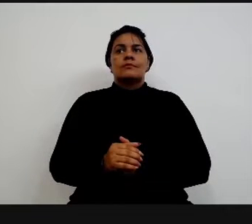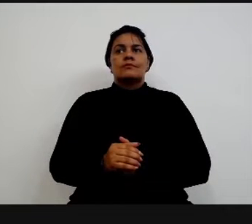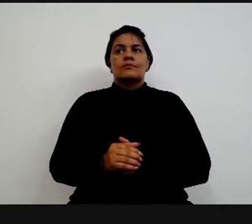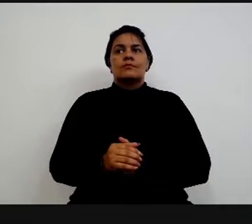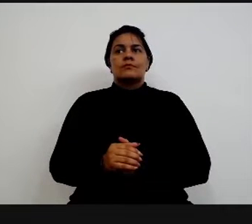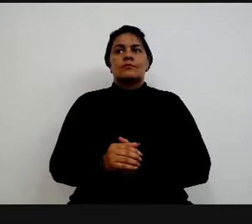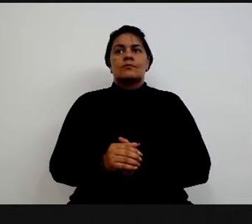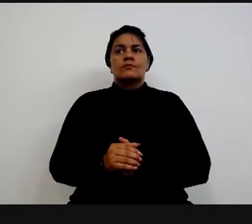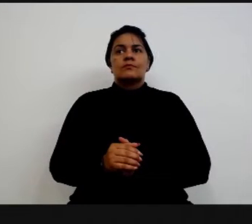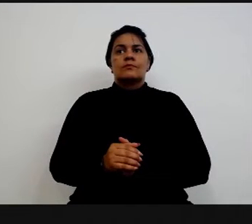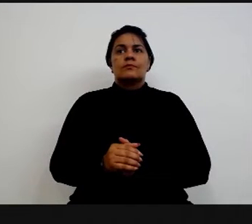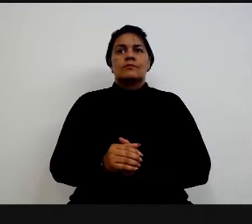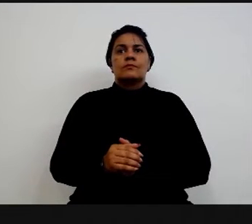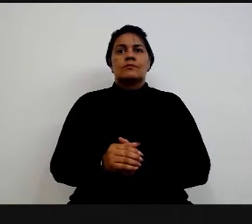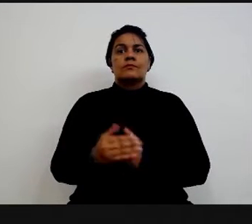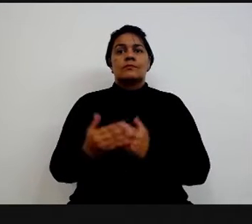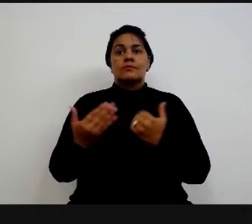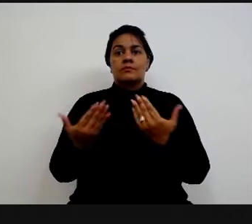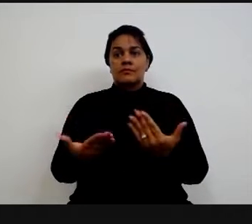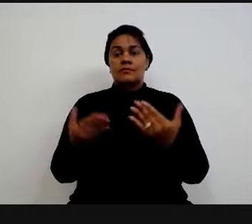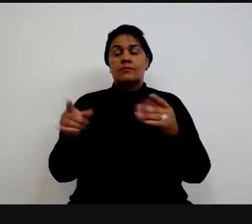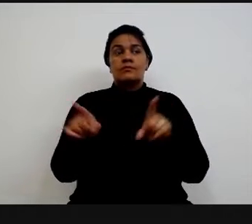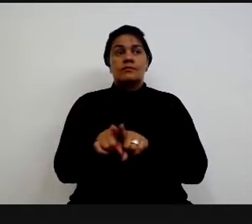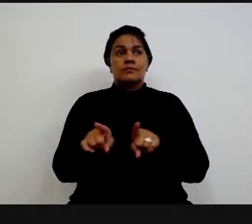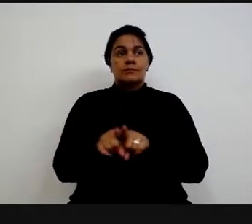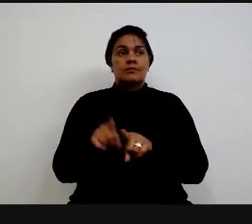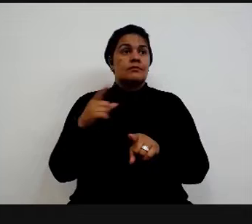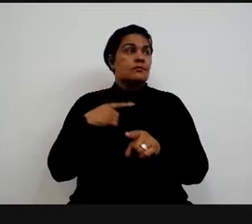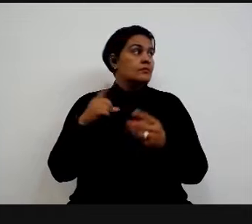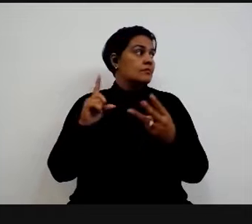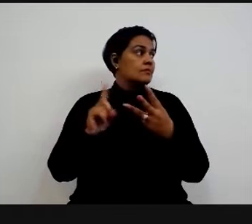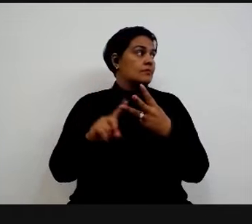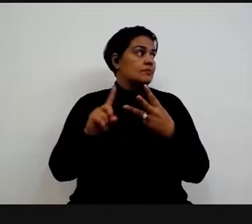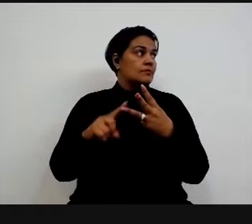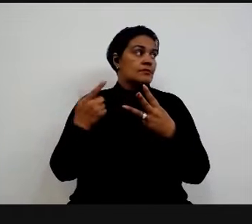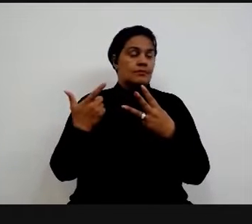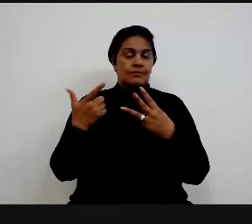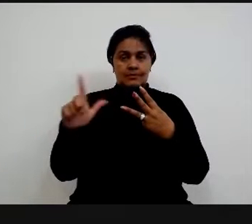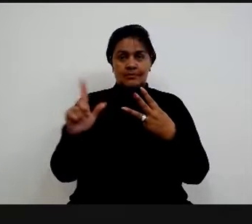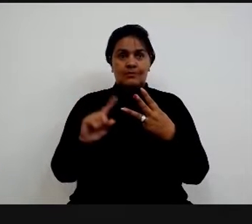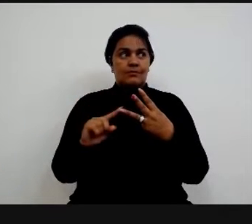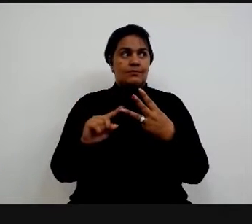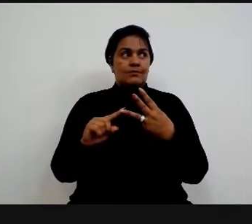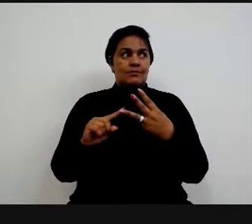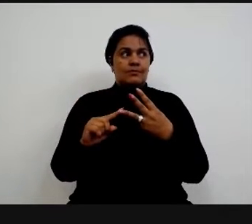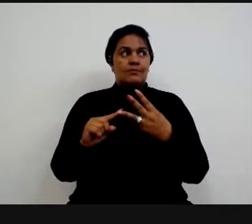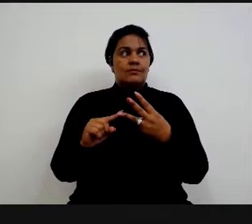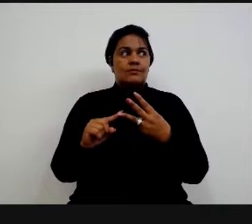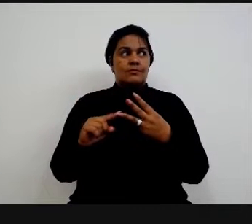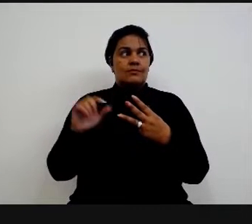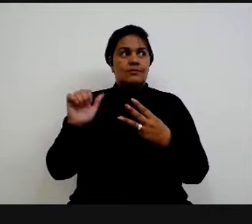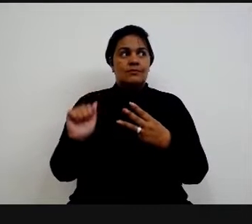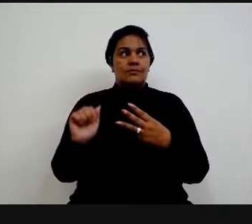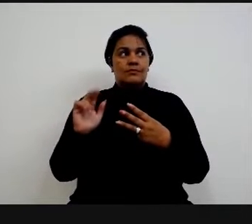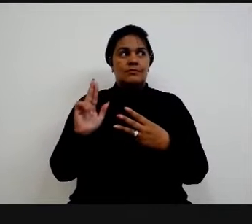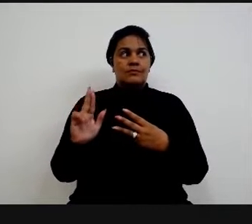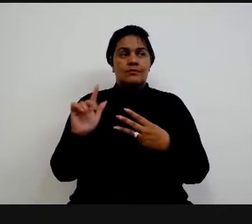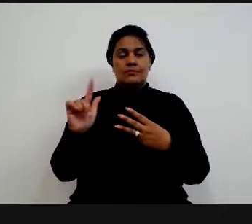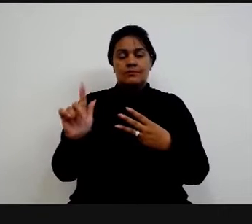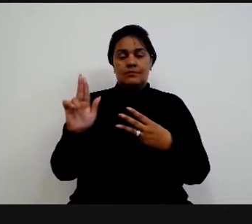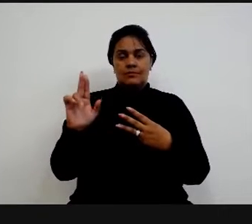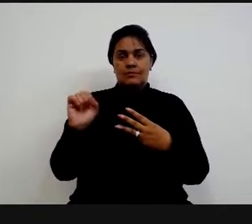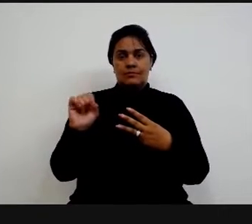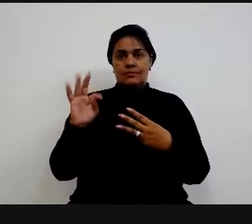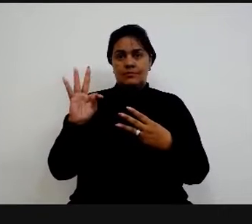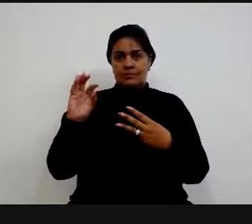Continuando, nós temos outra ilustre presença, que é a do Florian Augusto